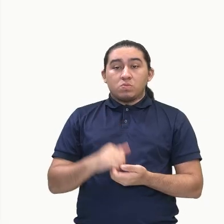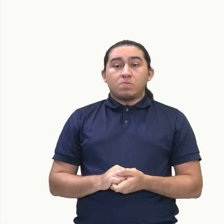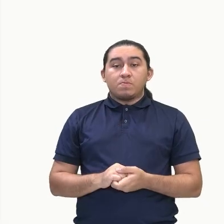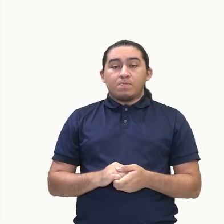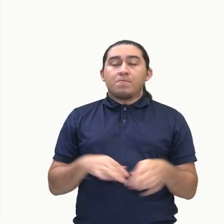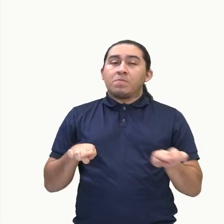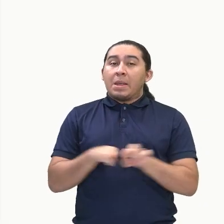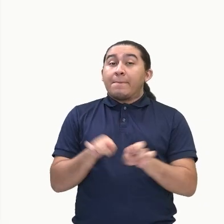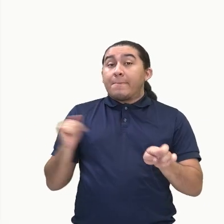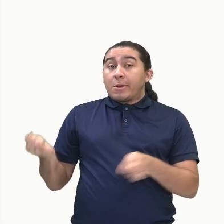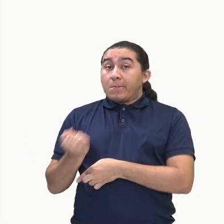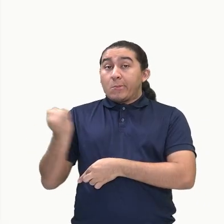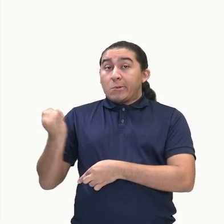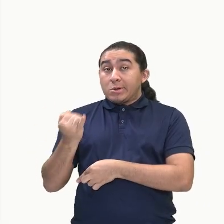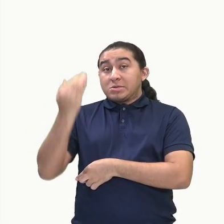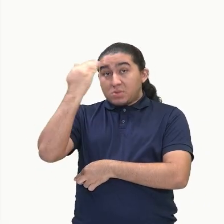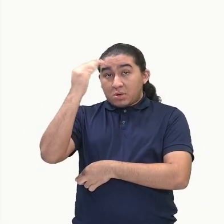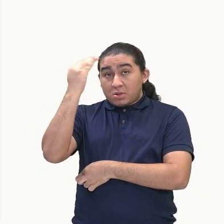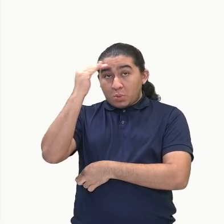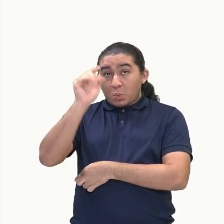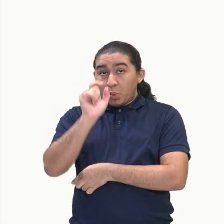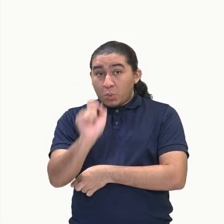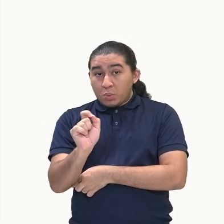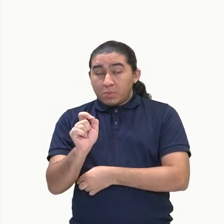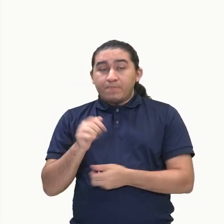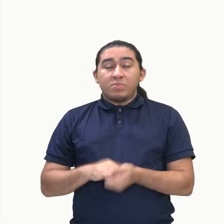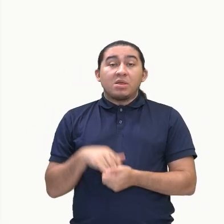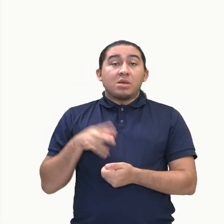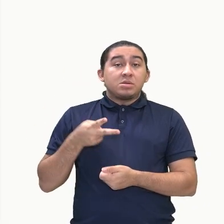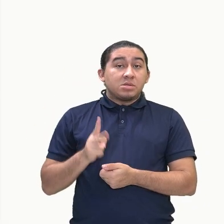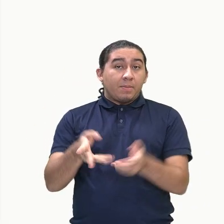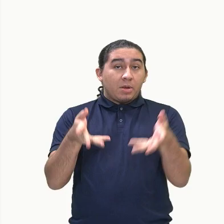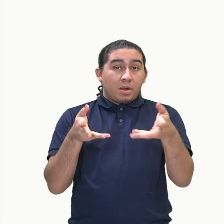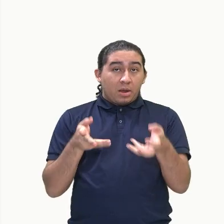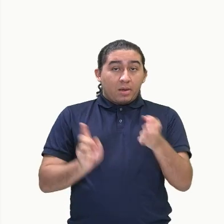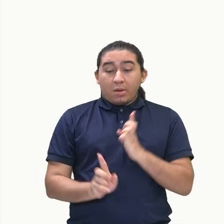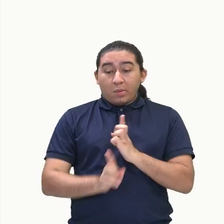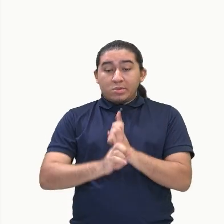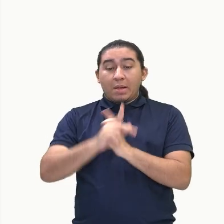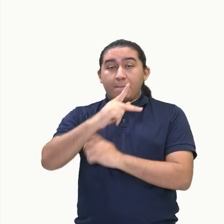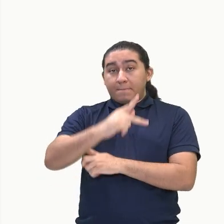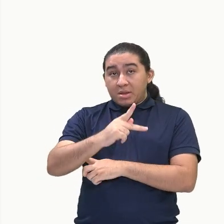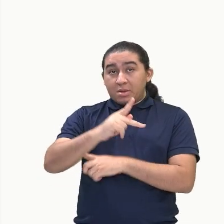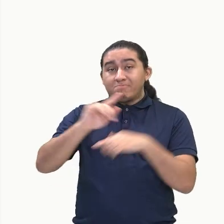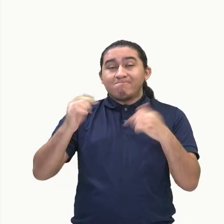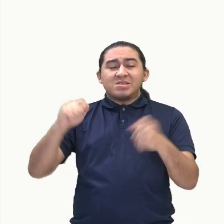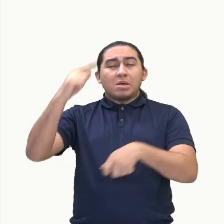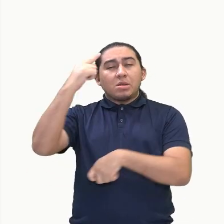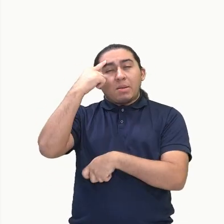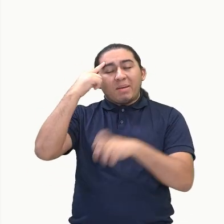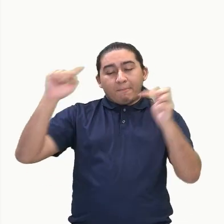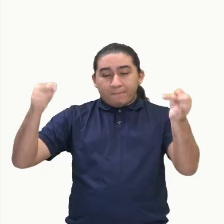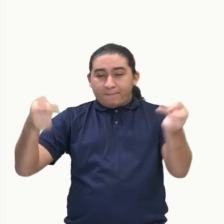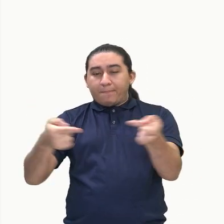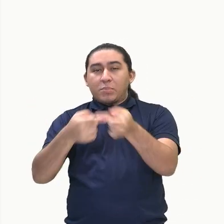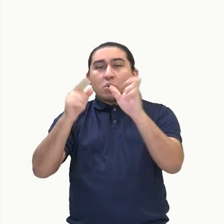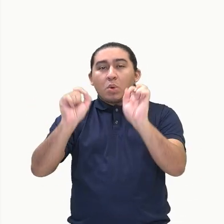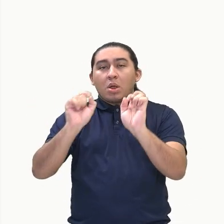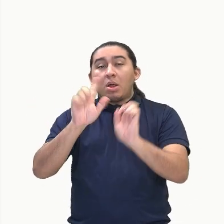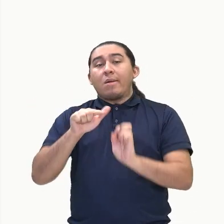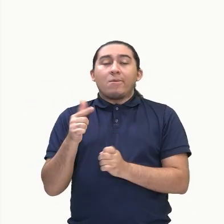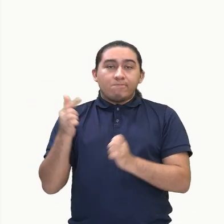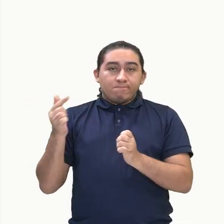importante eu entender, que toda vez que eu quero encontrar o perímetro, vamos associar o perímetro a uma coisa que é